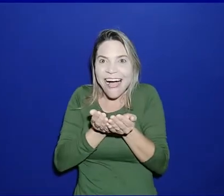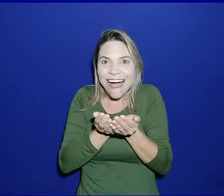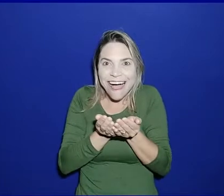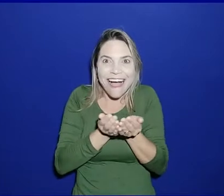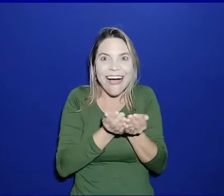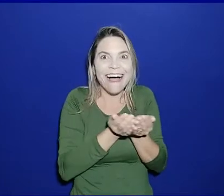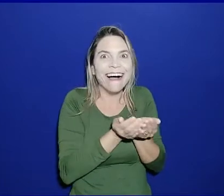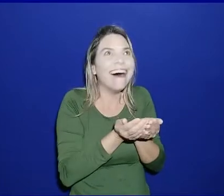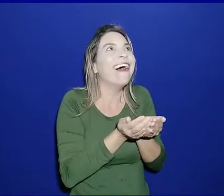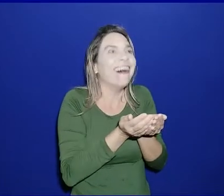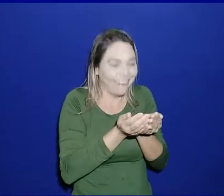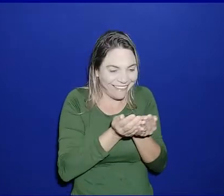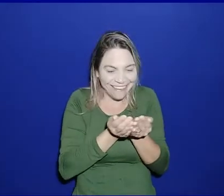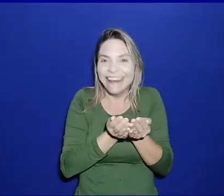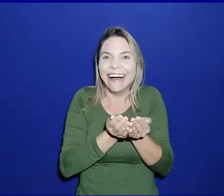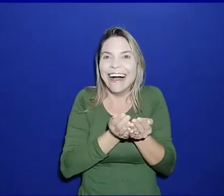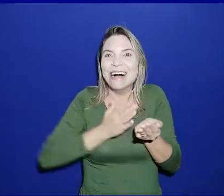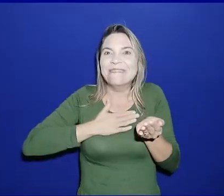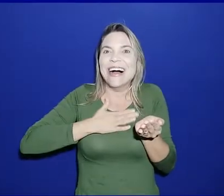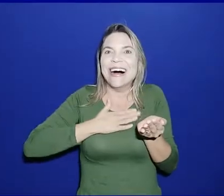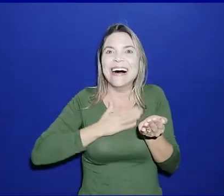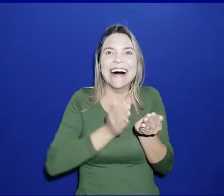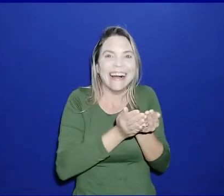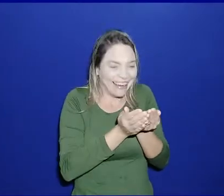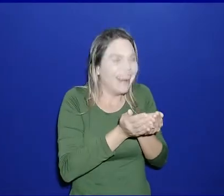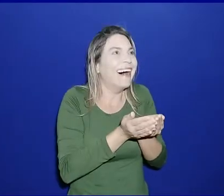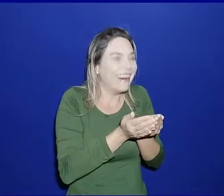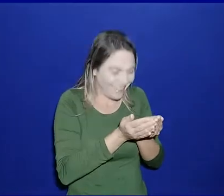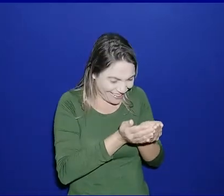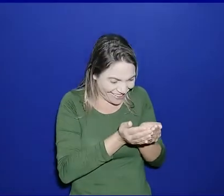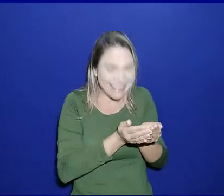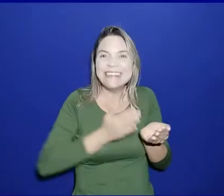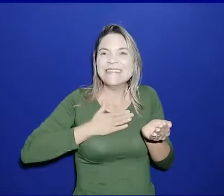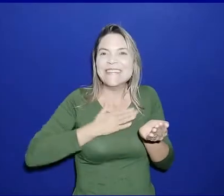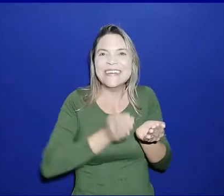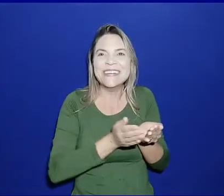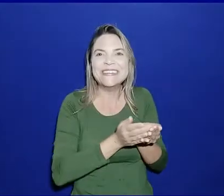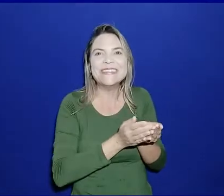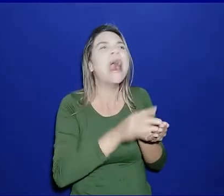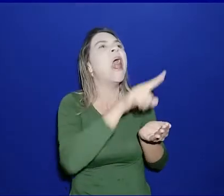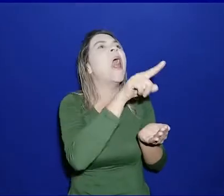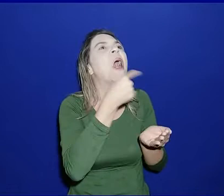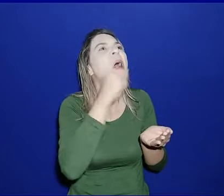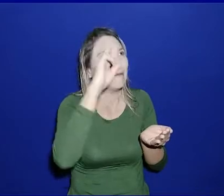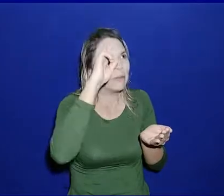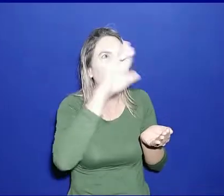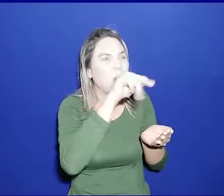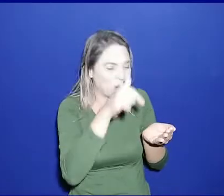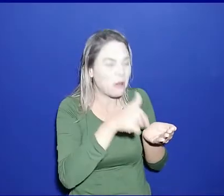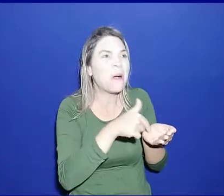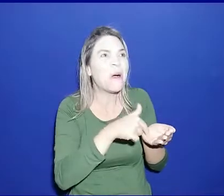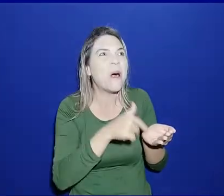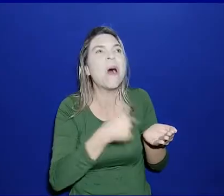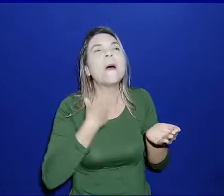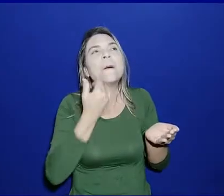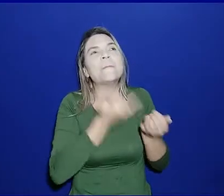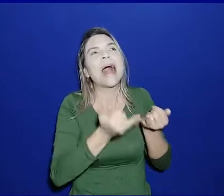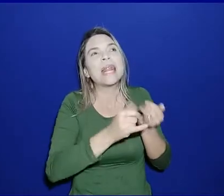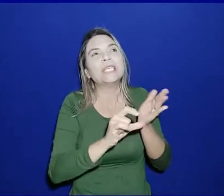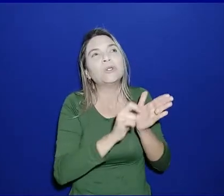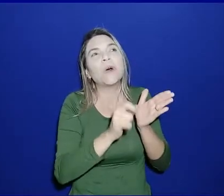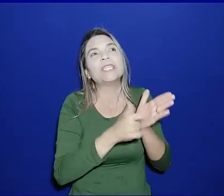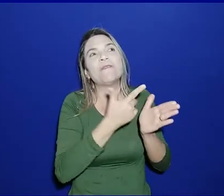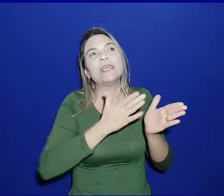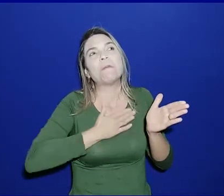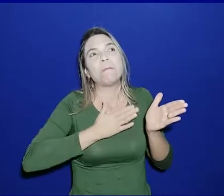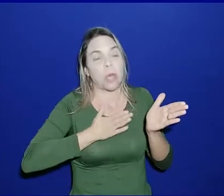barquinho em frente ao dono daquela loja de brinquedos, ele disse: barquinho, você agora é meu 2